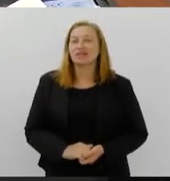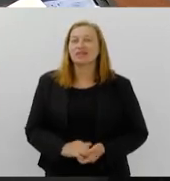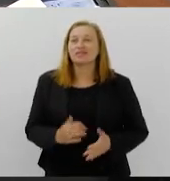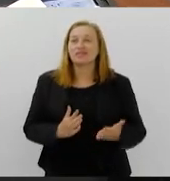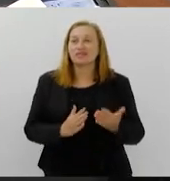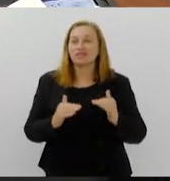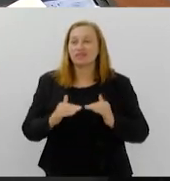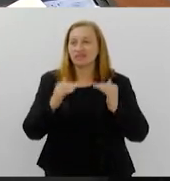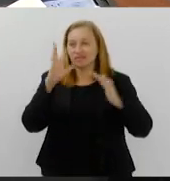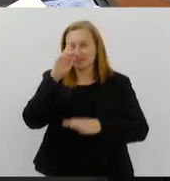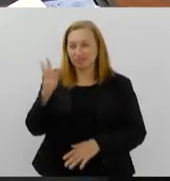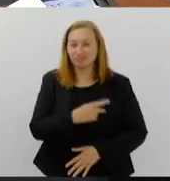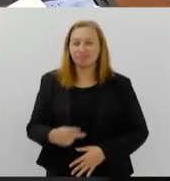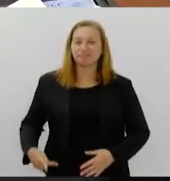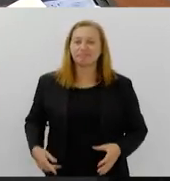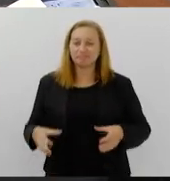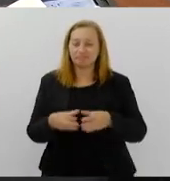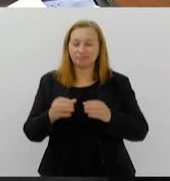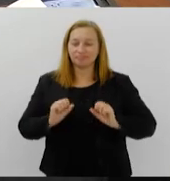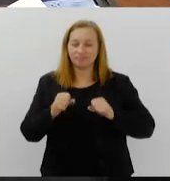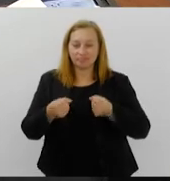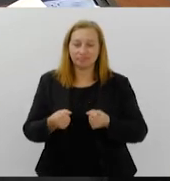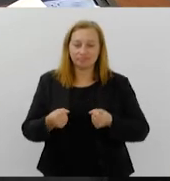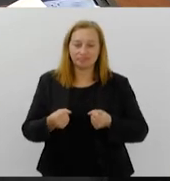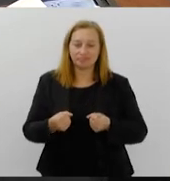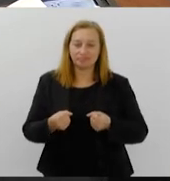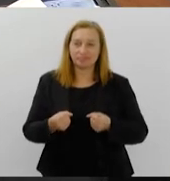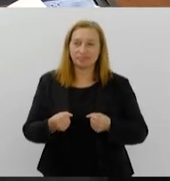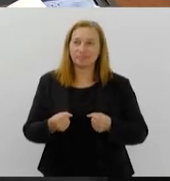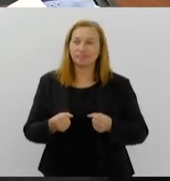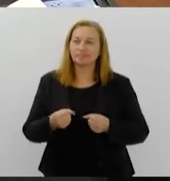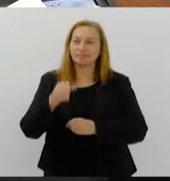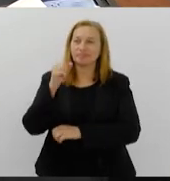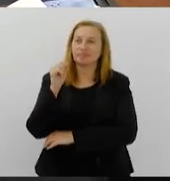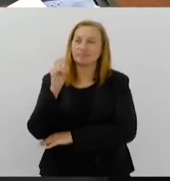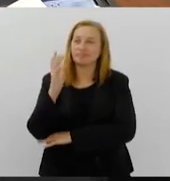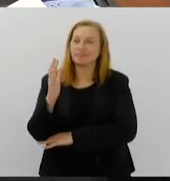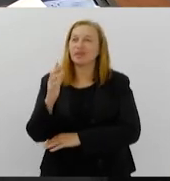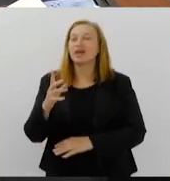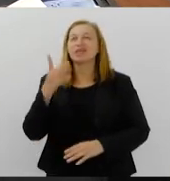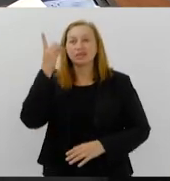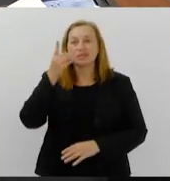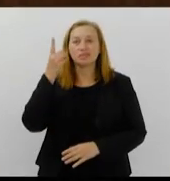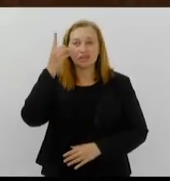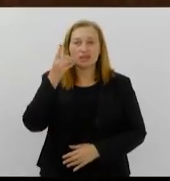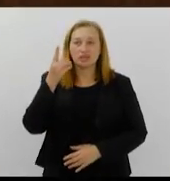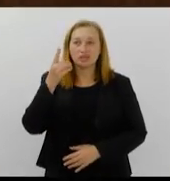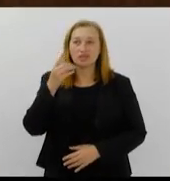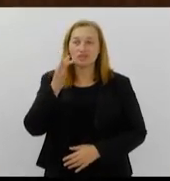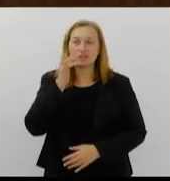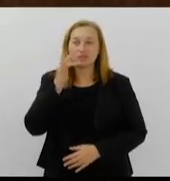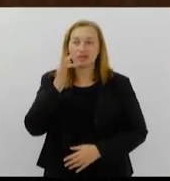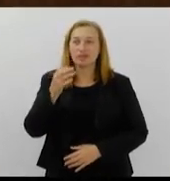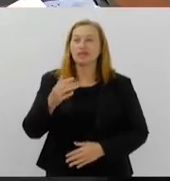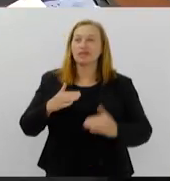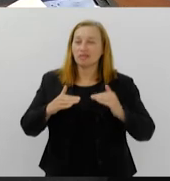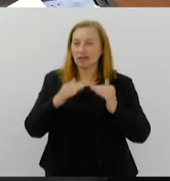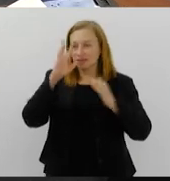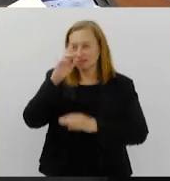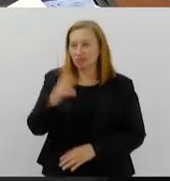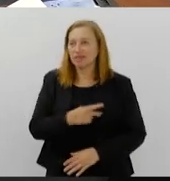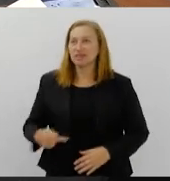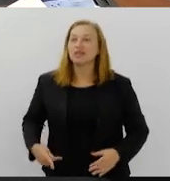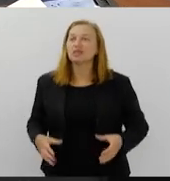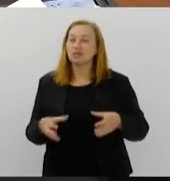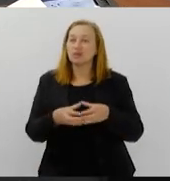Favorável, presidente. Pela Comissão de Defesa do Meio Ambiente, deputado Jorge Felipe Neto. Também favorável, presidente. Pela Comissão